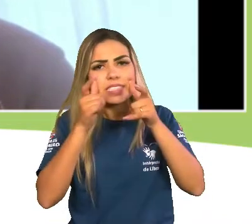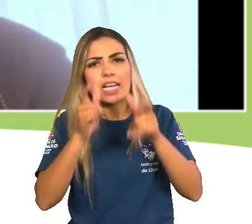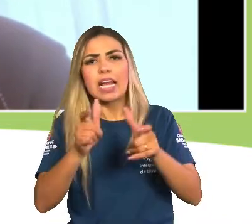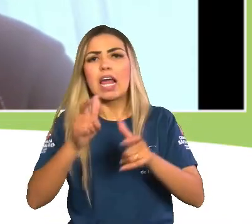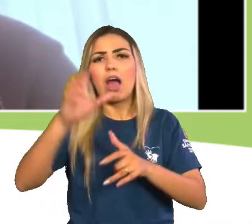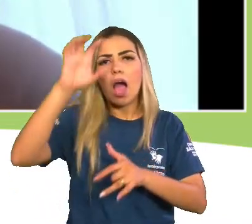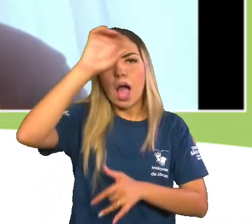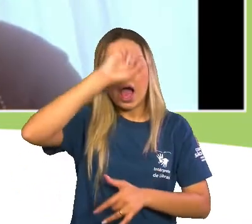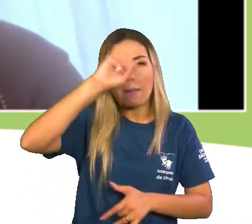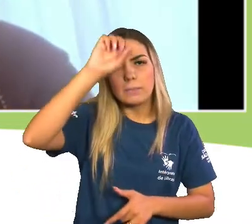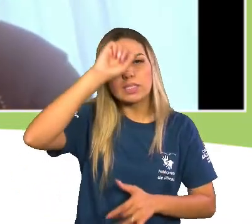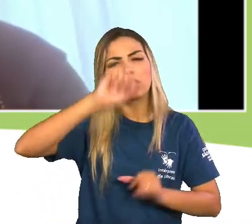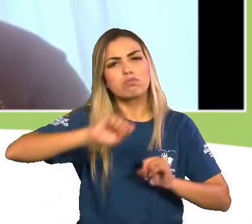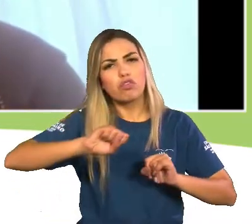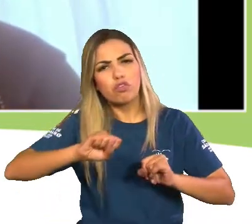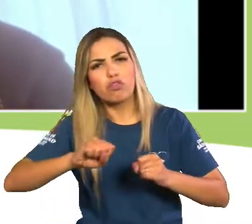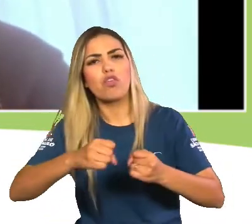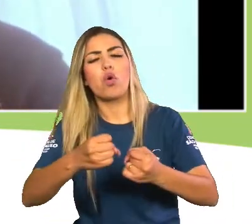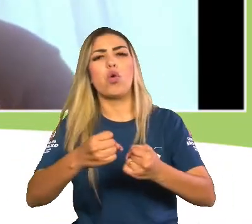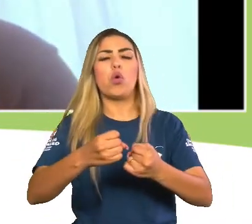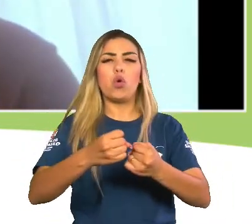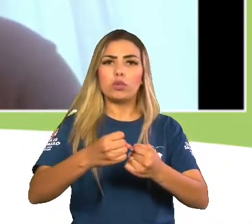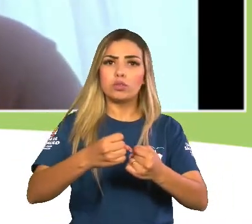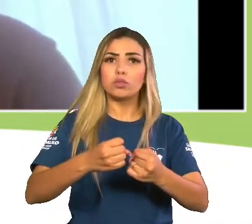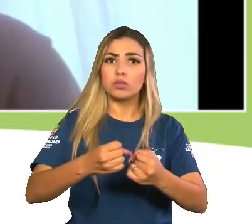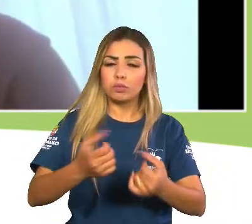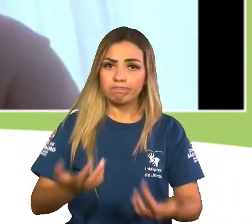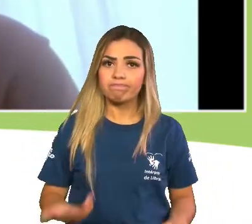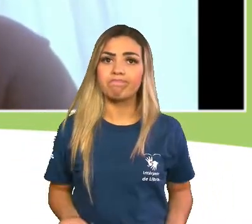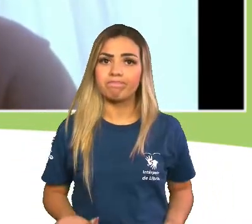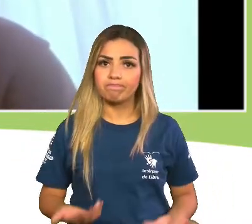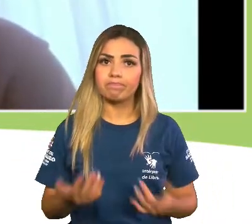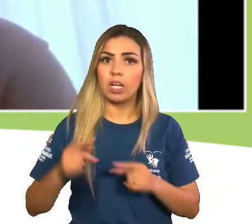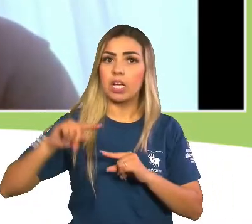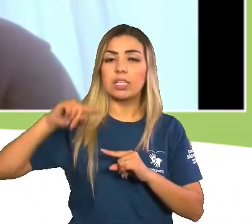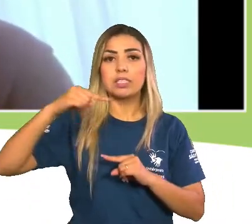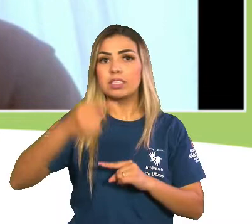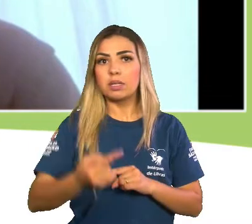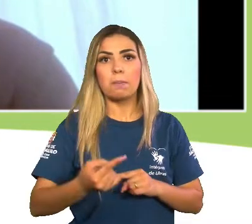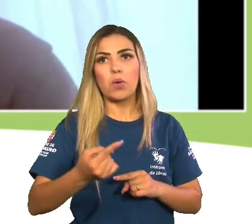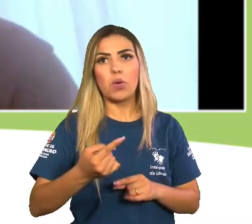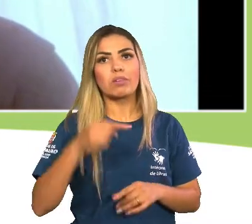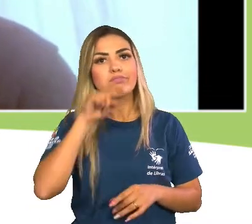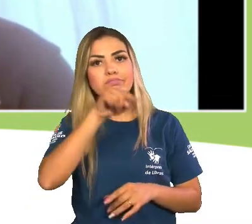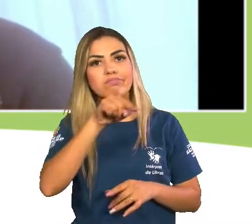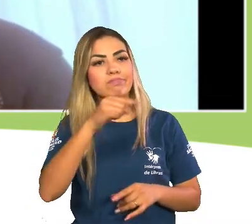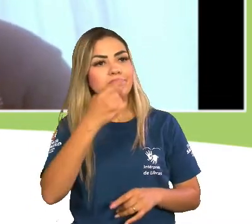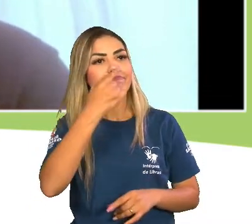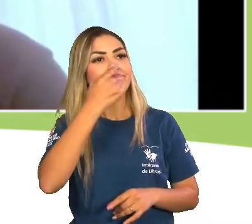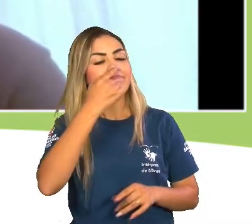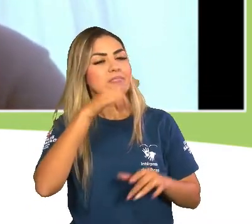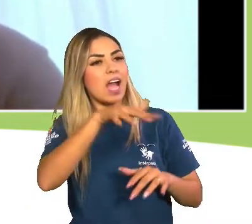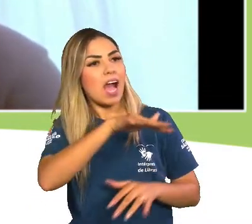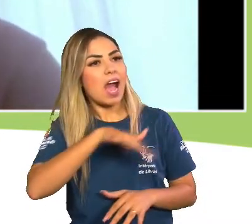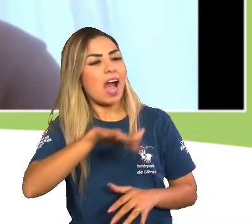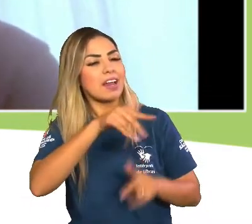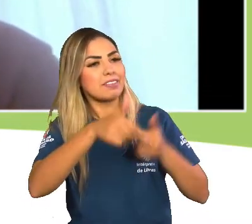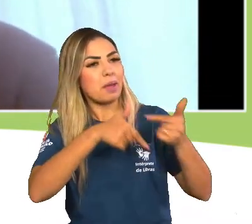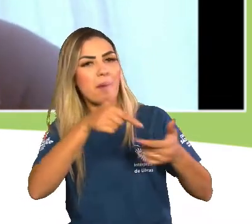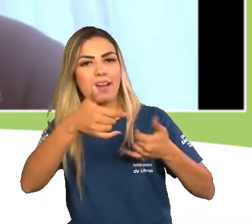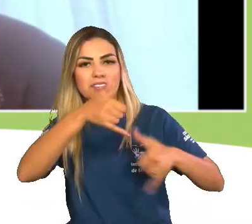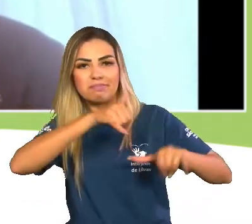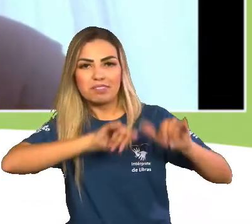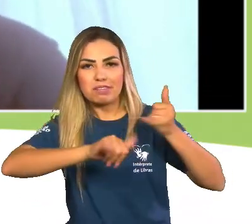aprender mais, e no final ele acabou seguindo uma área um pouco mais regulatória,